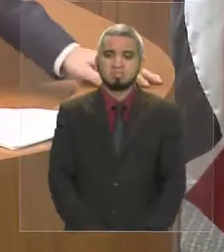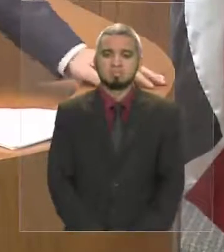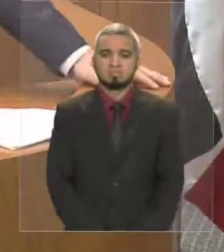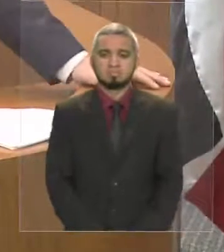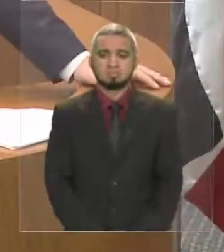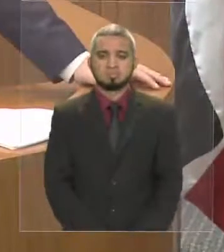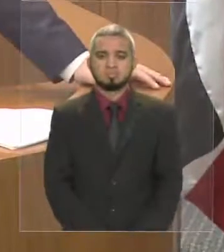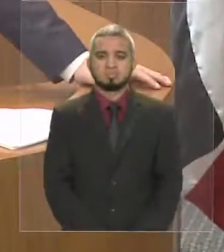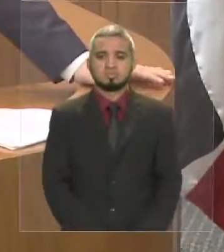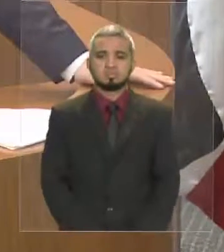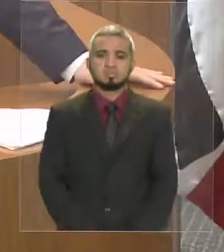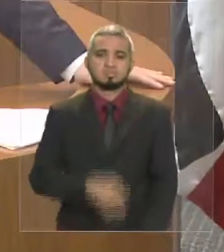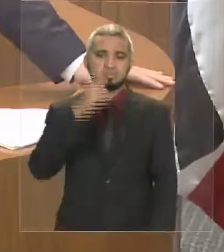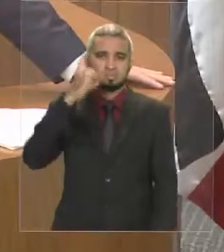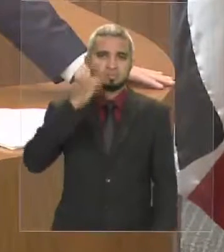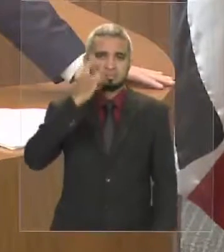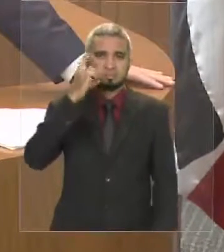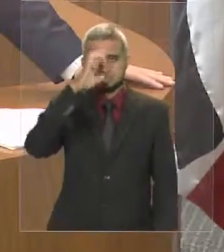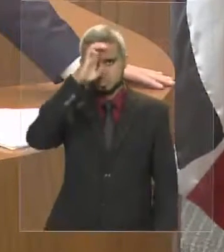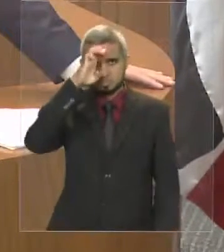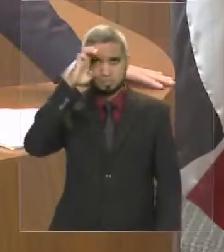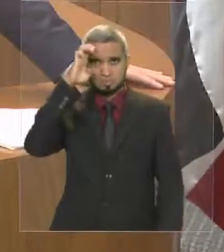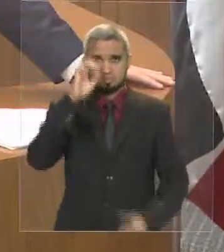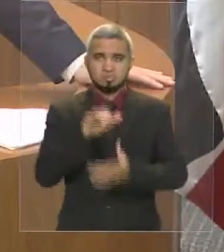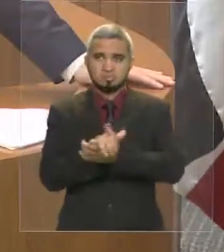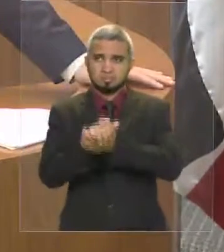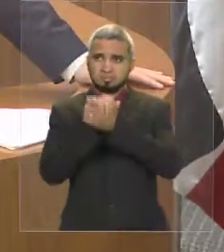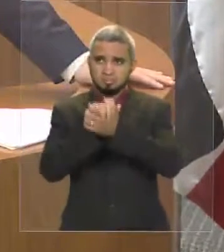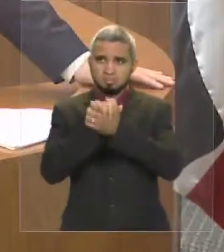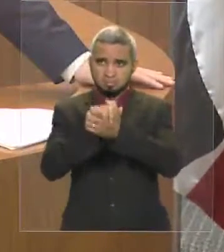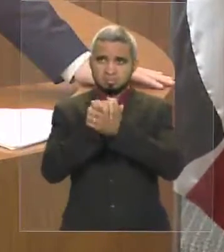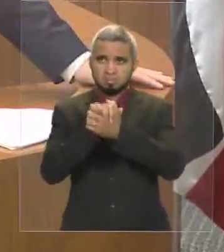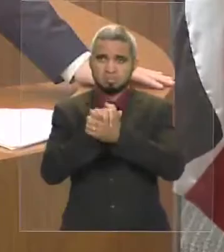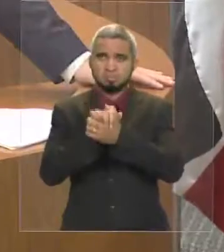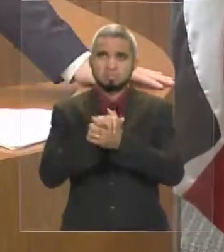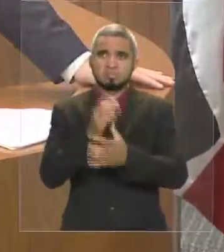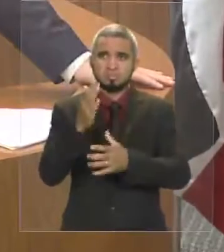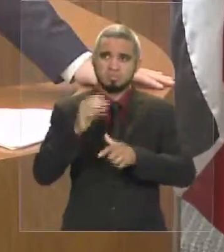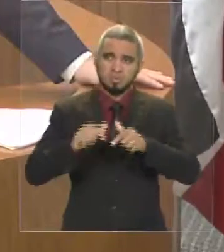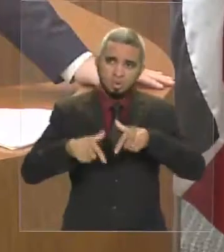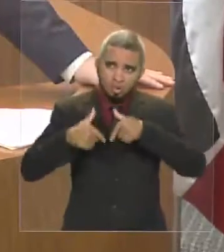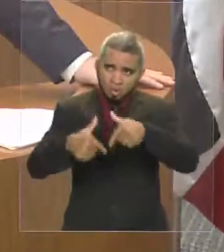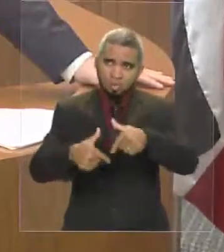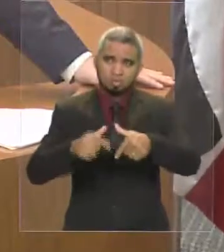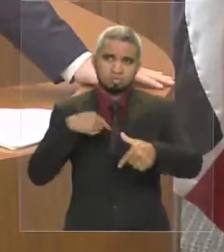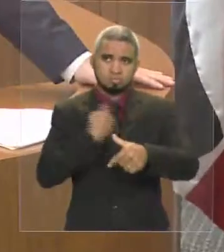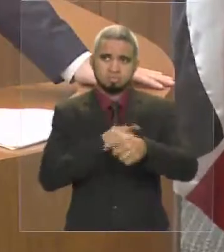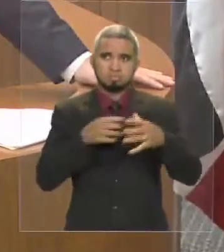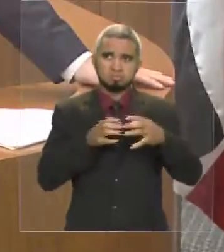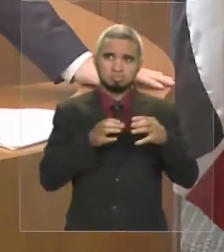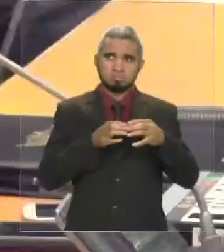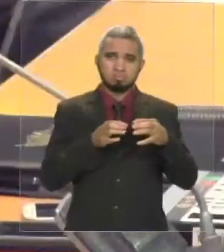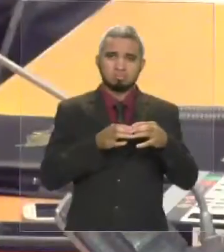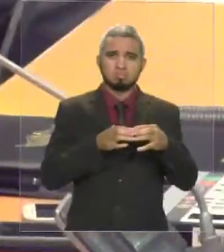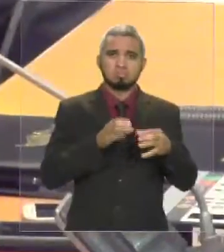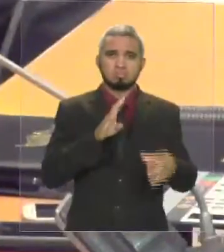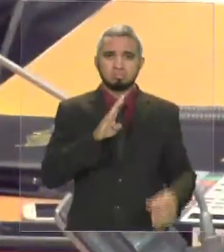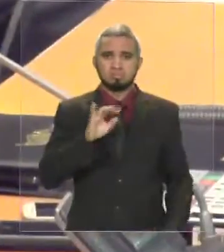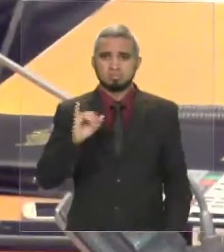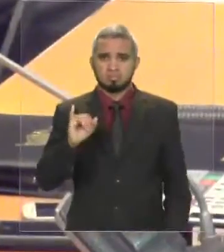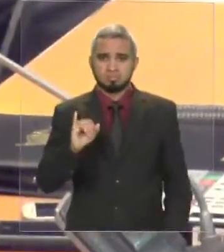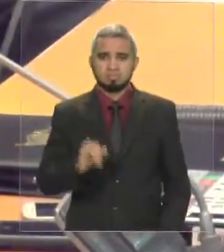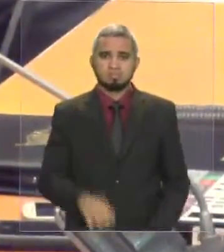Vossa Excelência por essa luta, que é a luta do nosso bloco independente também. Vou